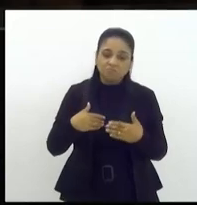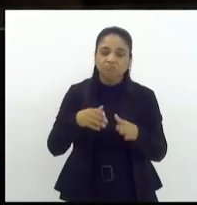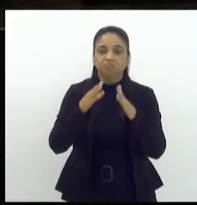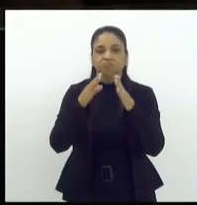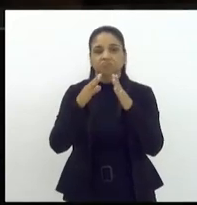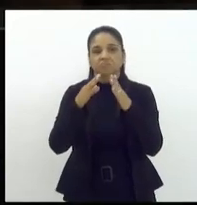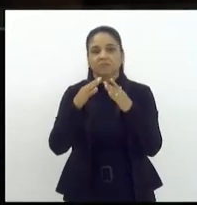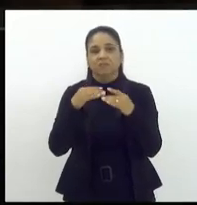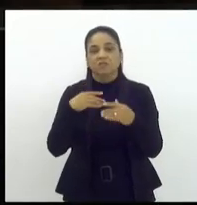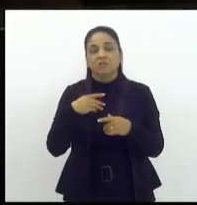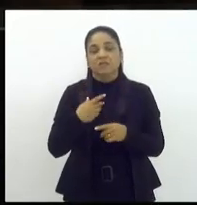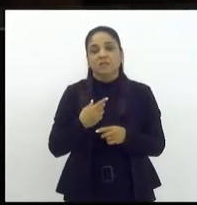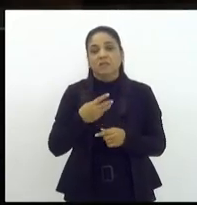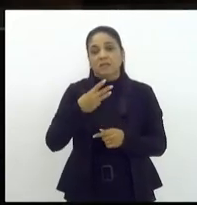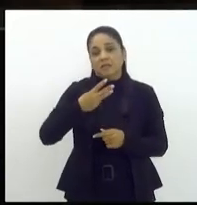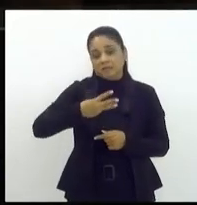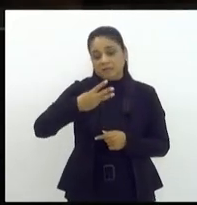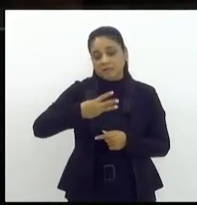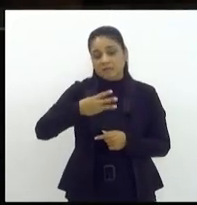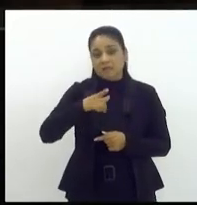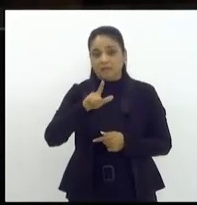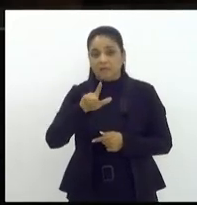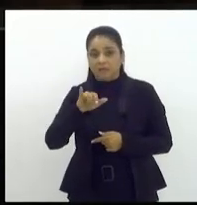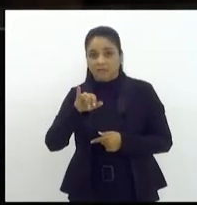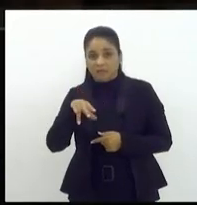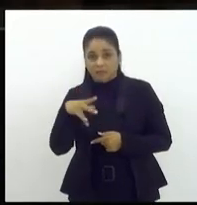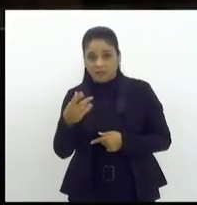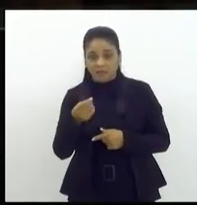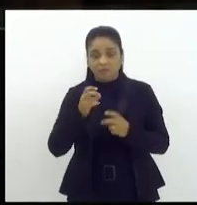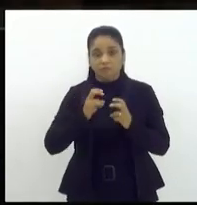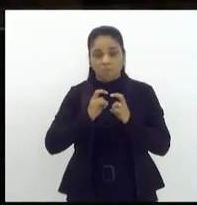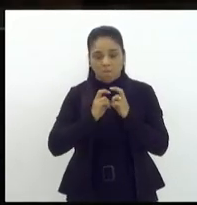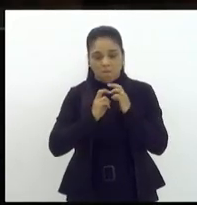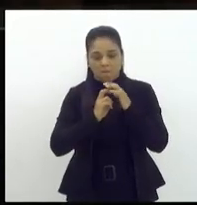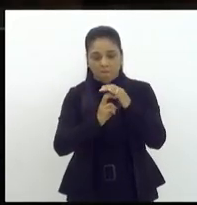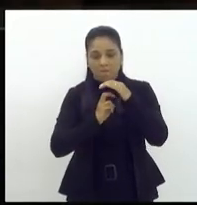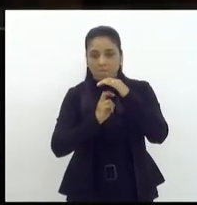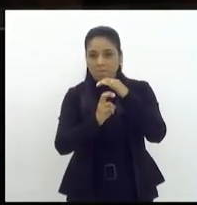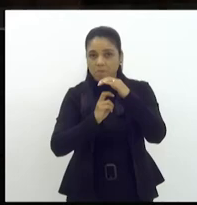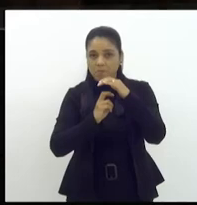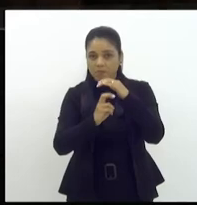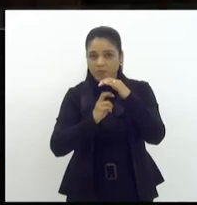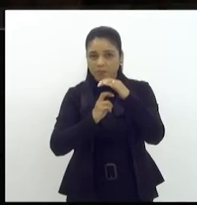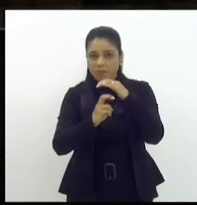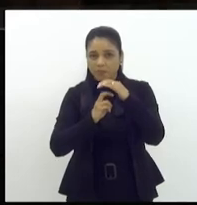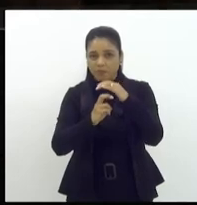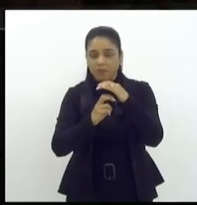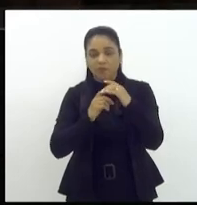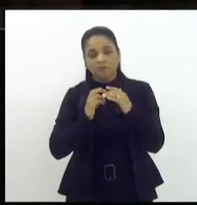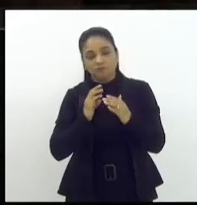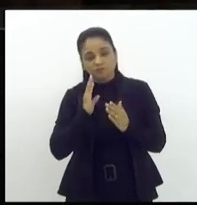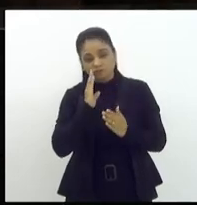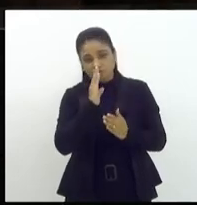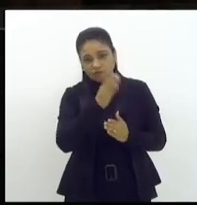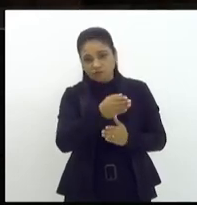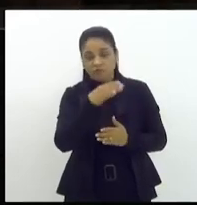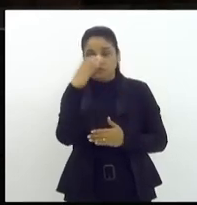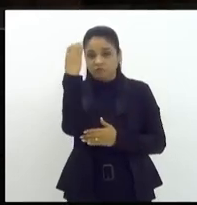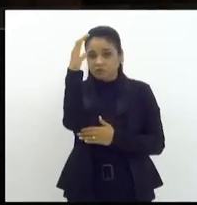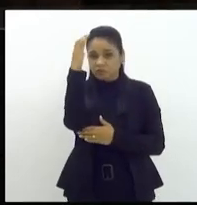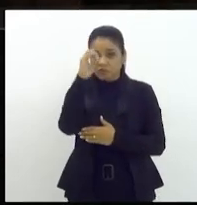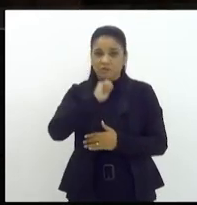da linha 3 do metrô que é na direção de Niterói São